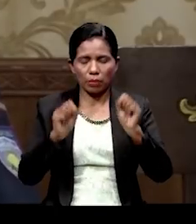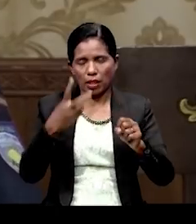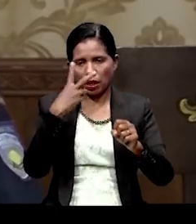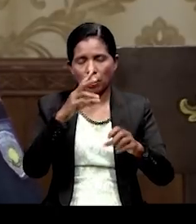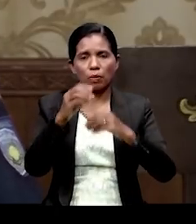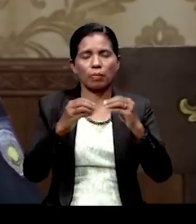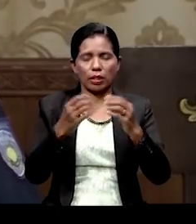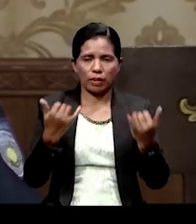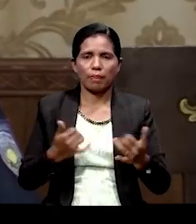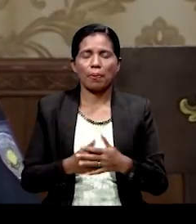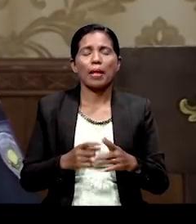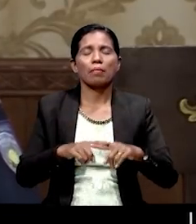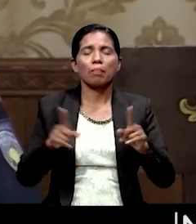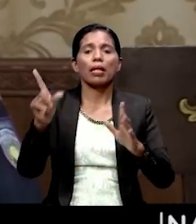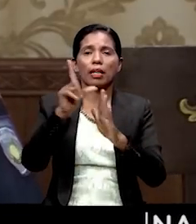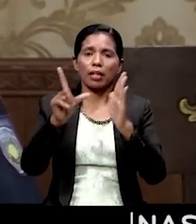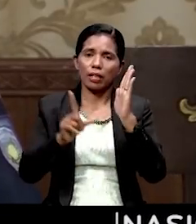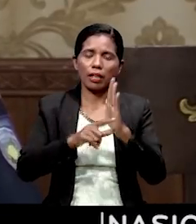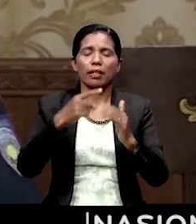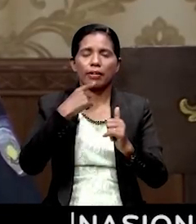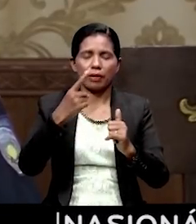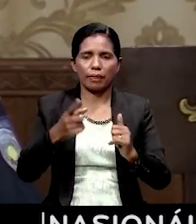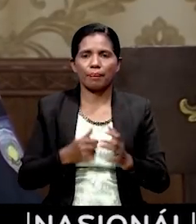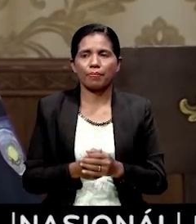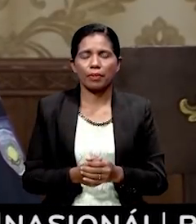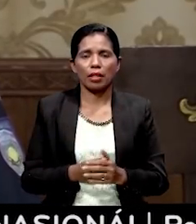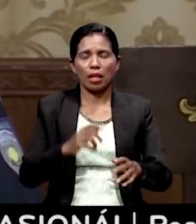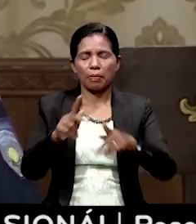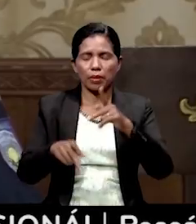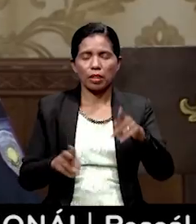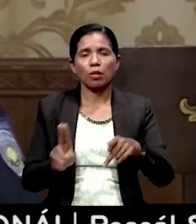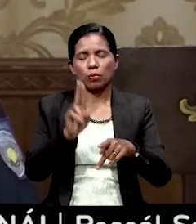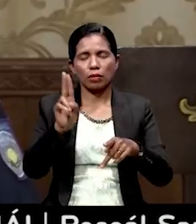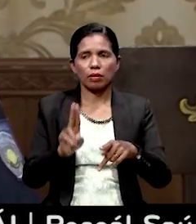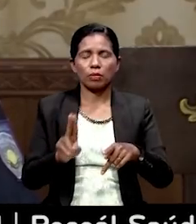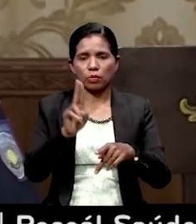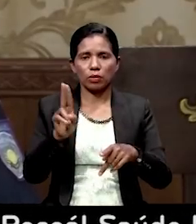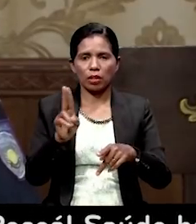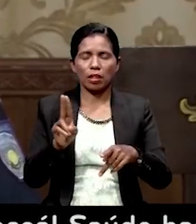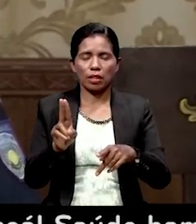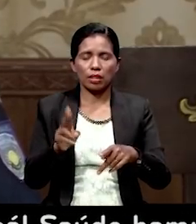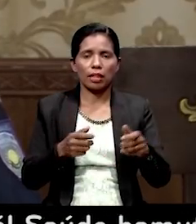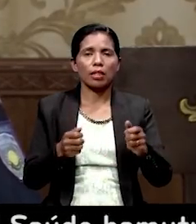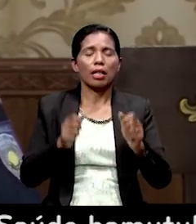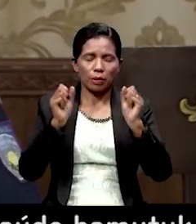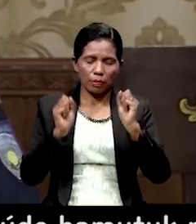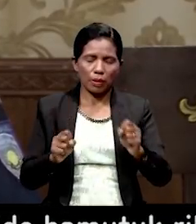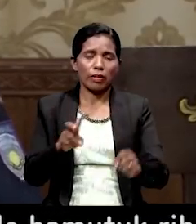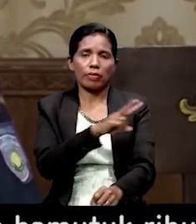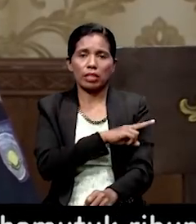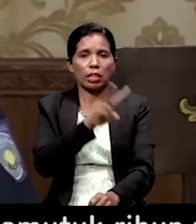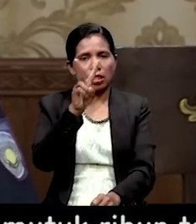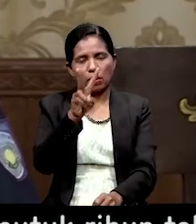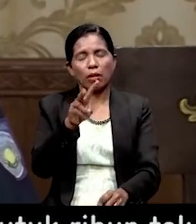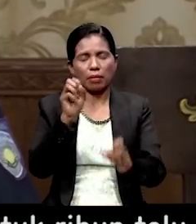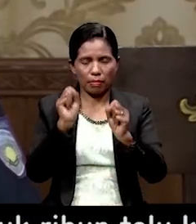nene mas vele lei diha na diha kata sirnebe autorizada tu sai sirnebe sona la ruona né sirne ko sona la ruota